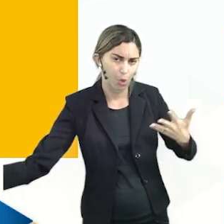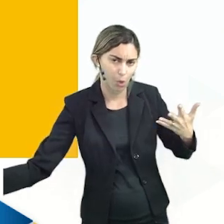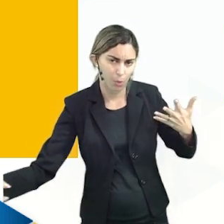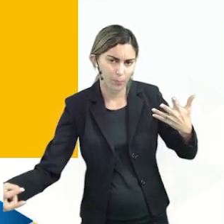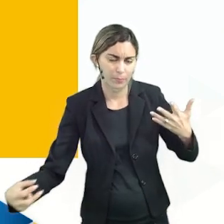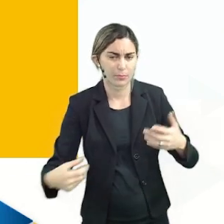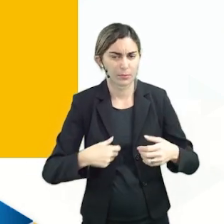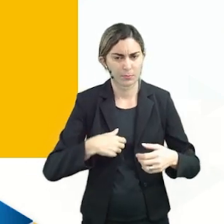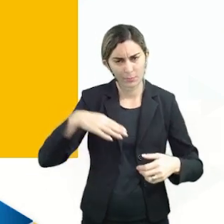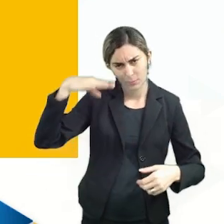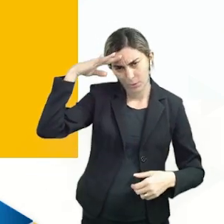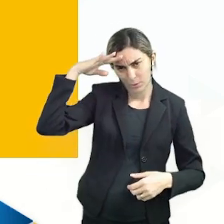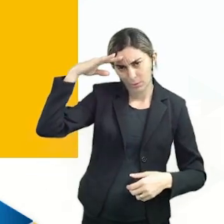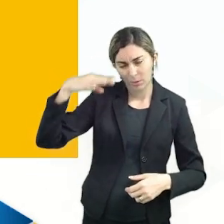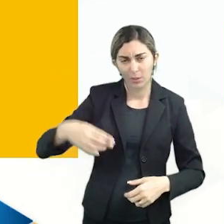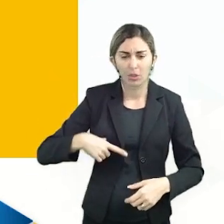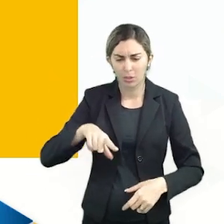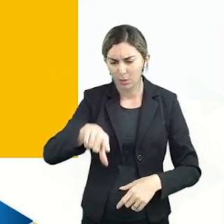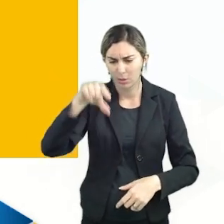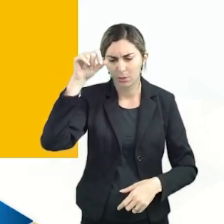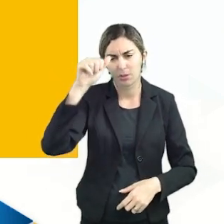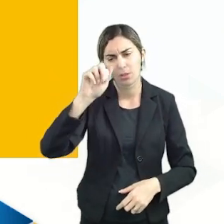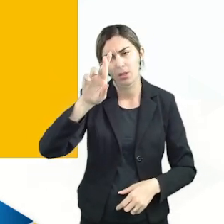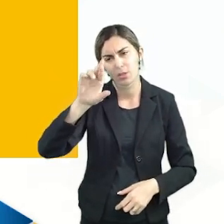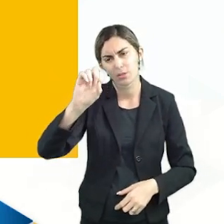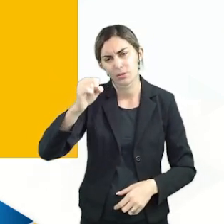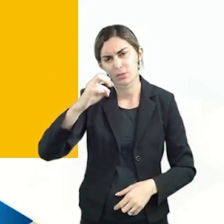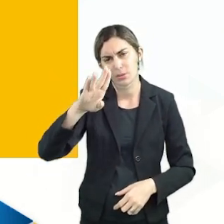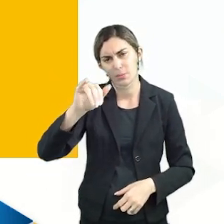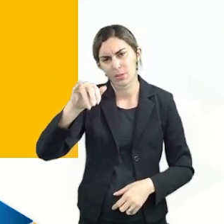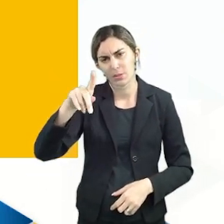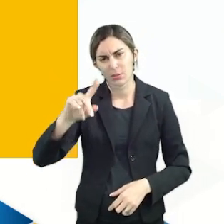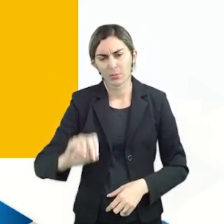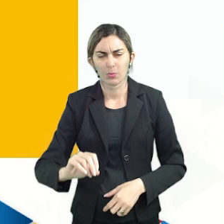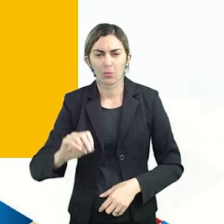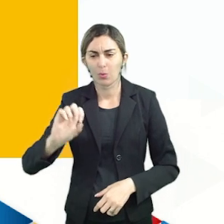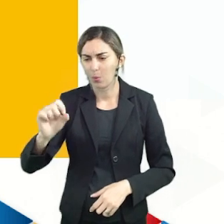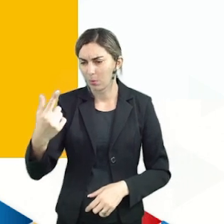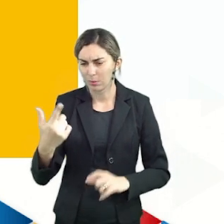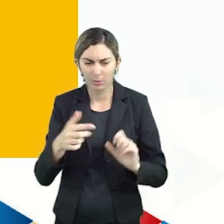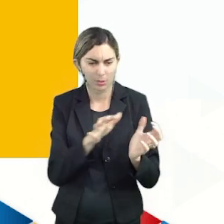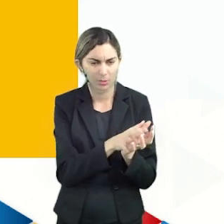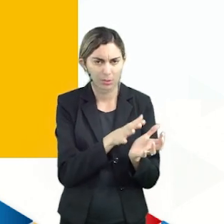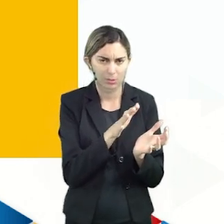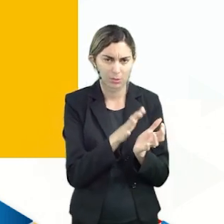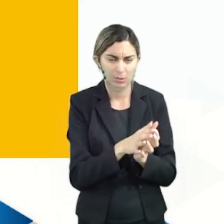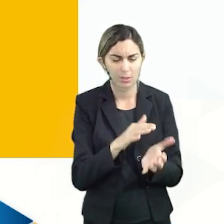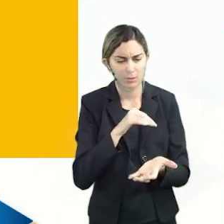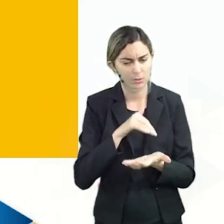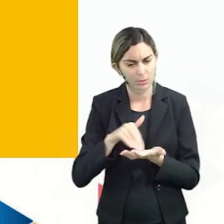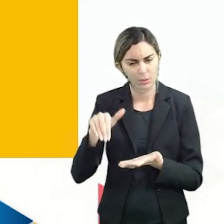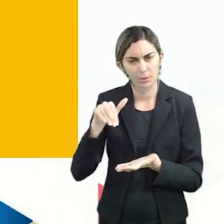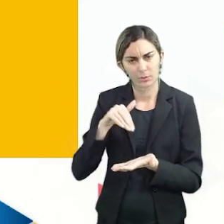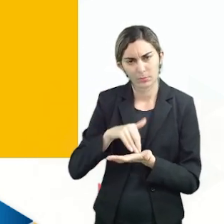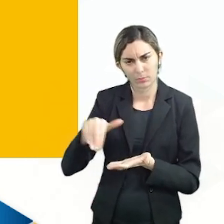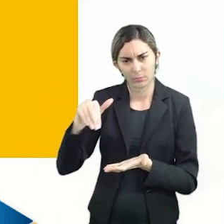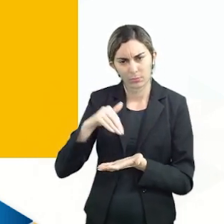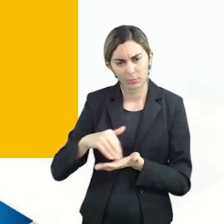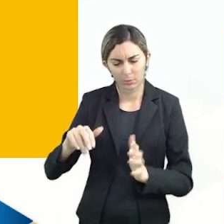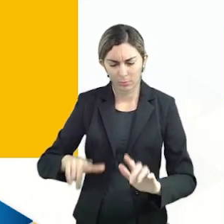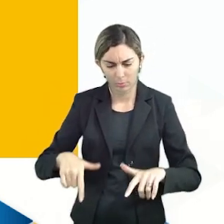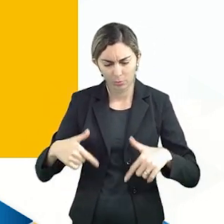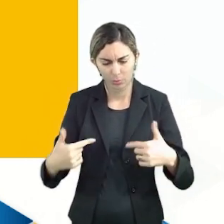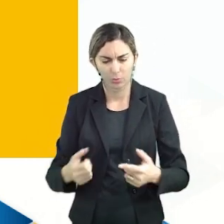Helder Câmara foi nomeado arcebispo de Olinda e Recife. Foi secretário da